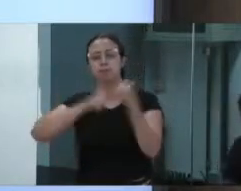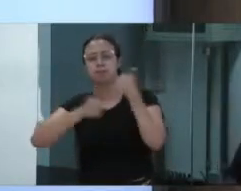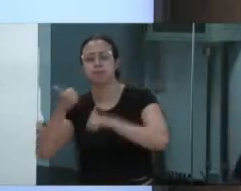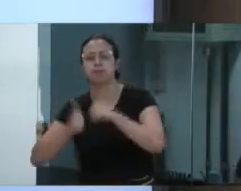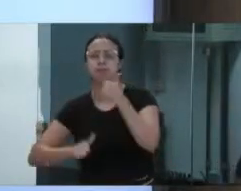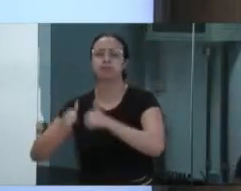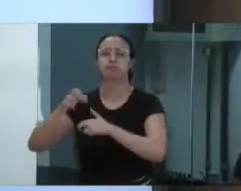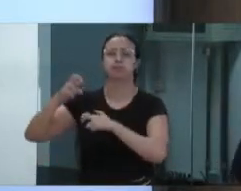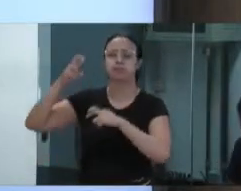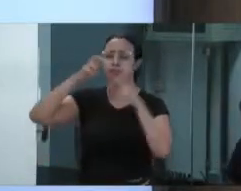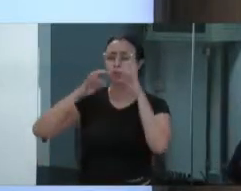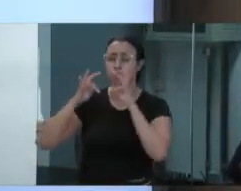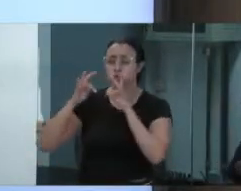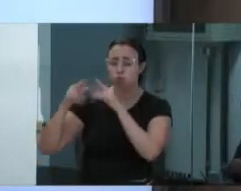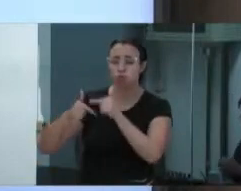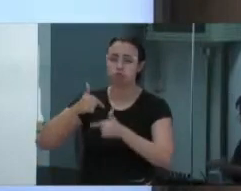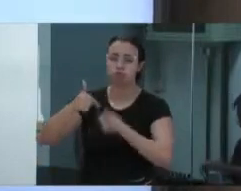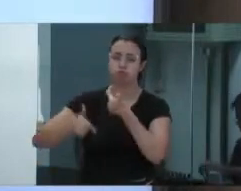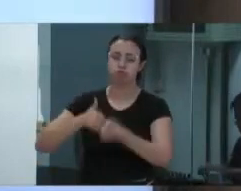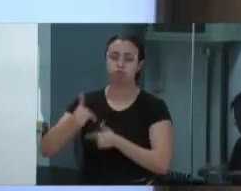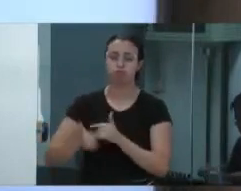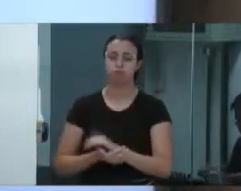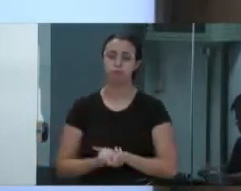os nossos serviços em execução.